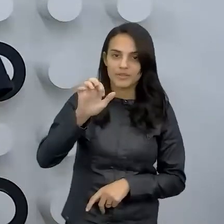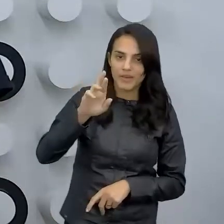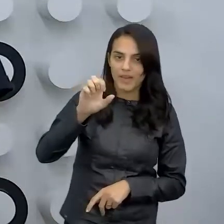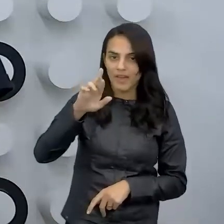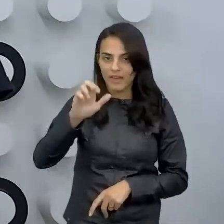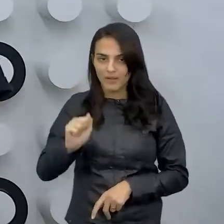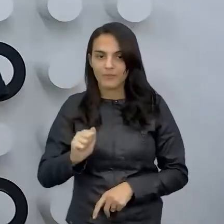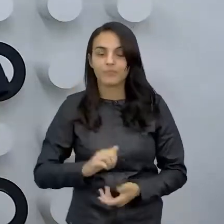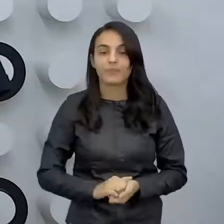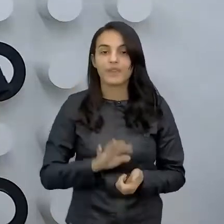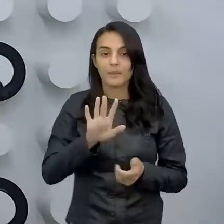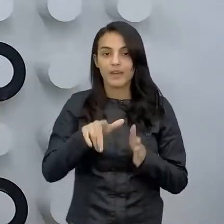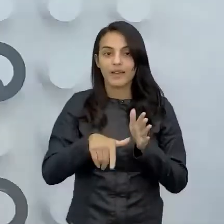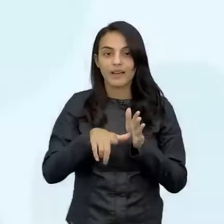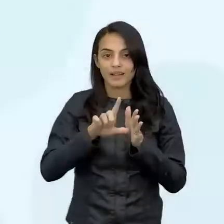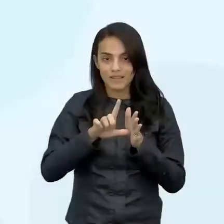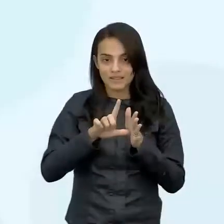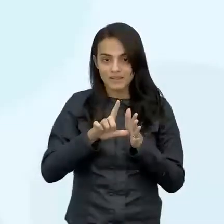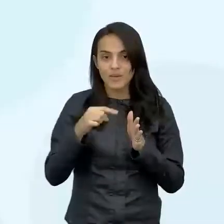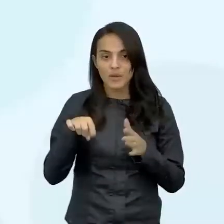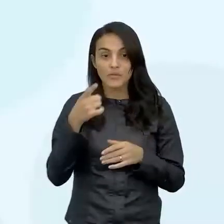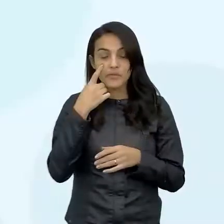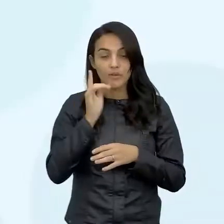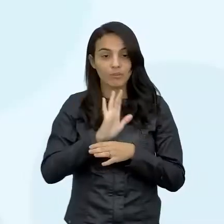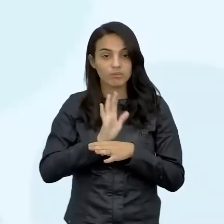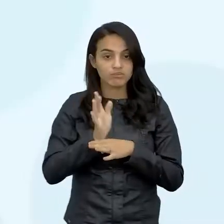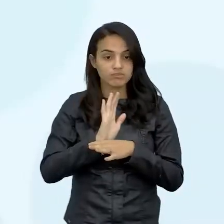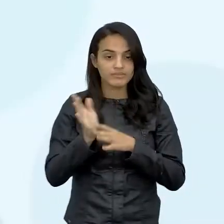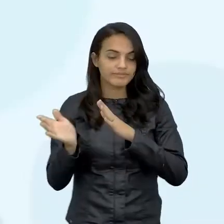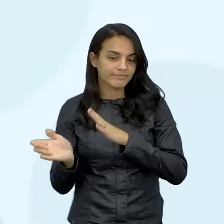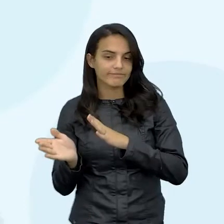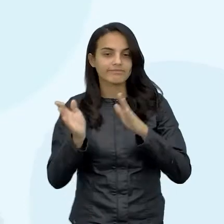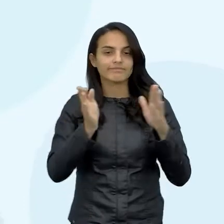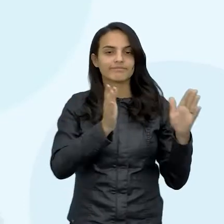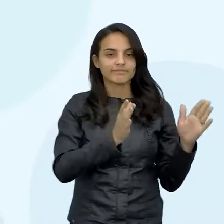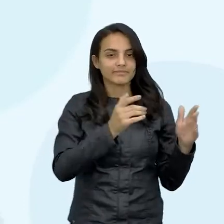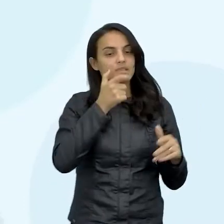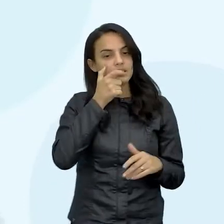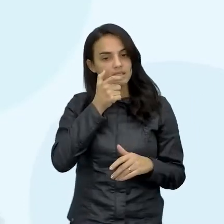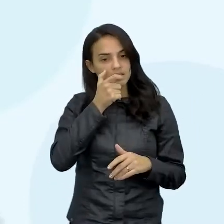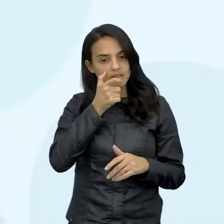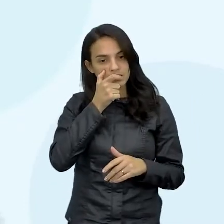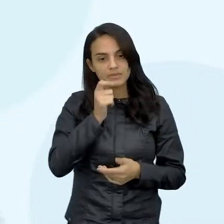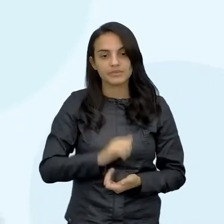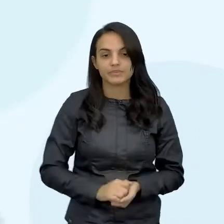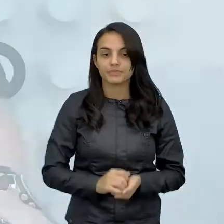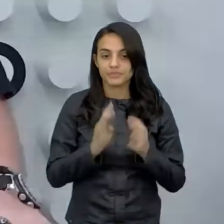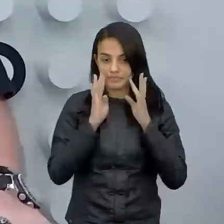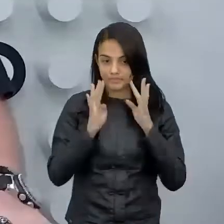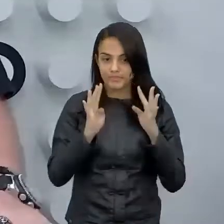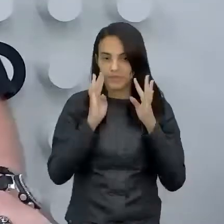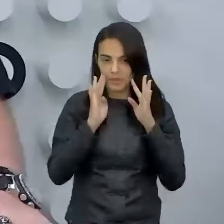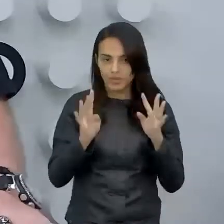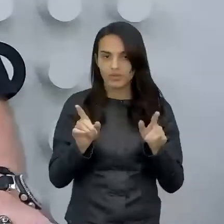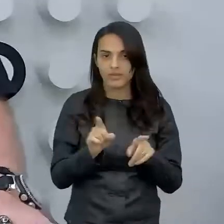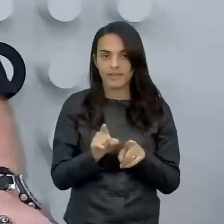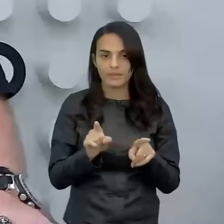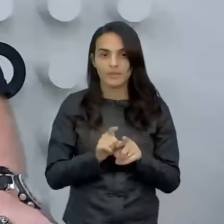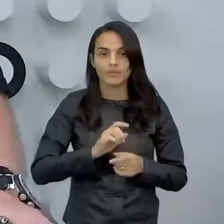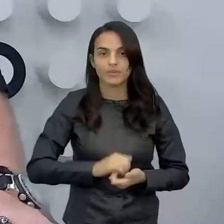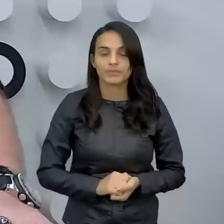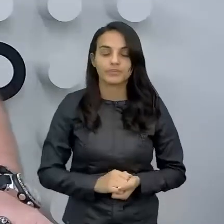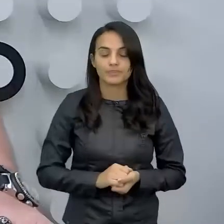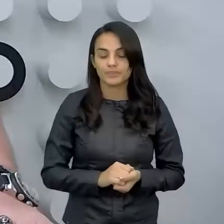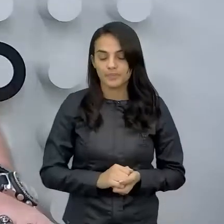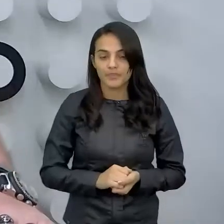Mas antes, nós vamos aí ver um vídeo bastante interessante, presta bastante atenção aí, que é um